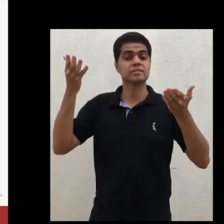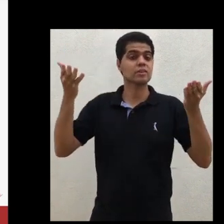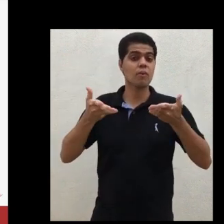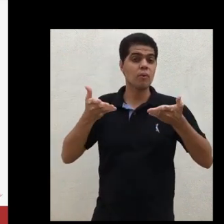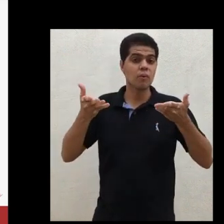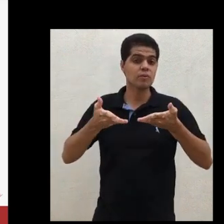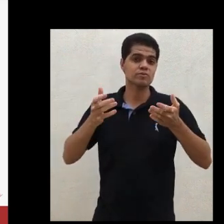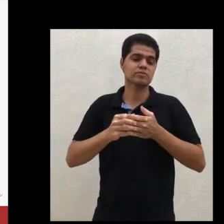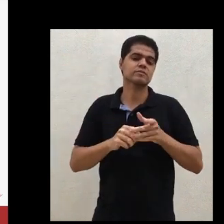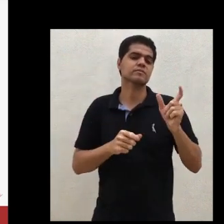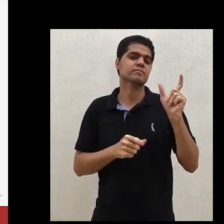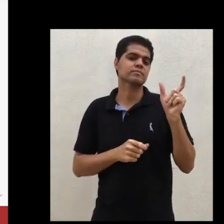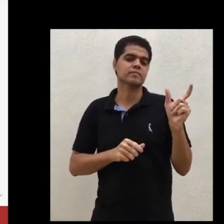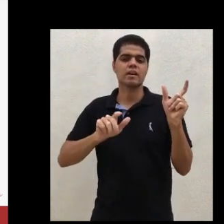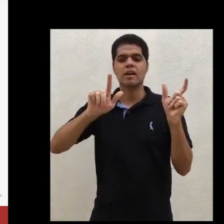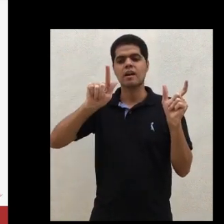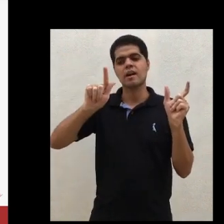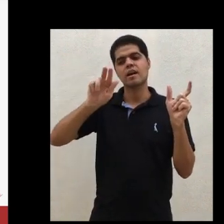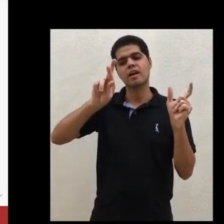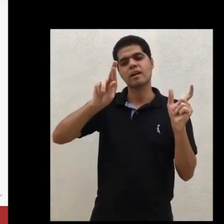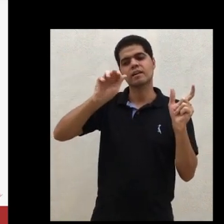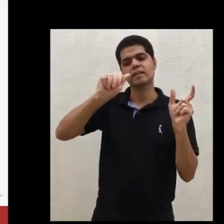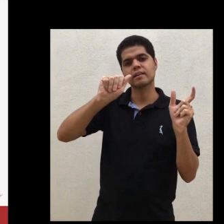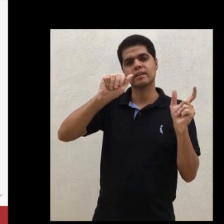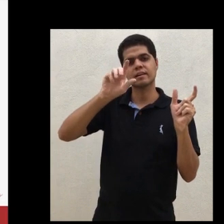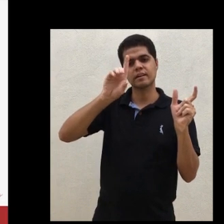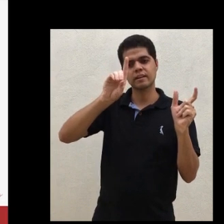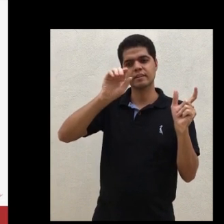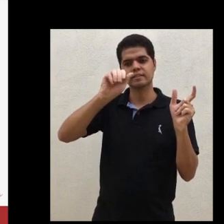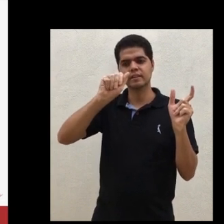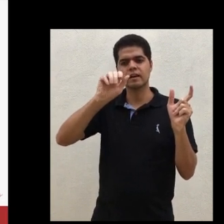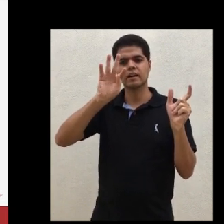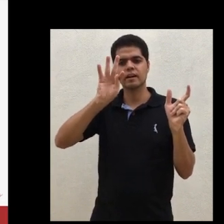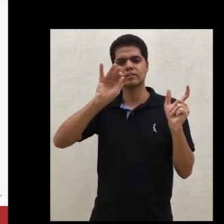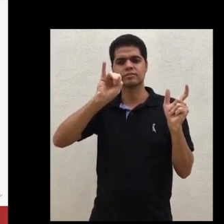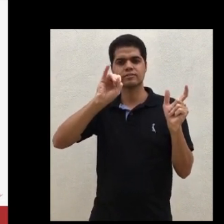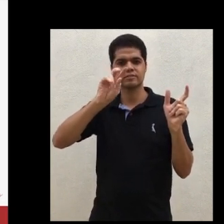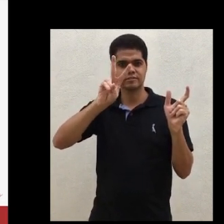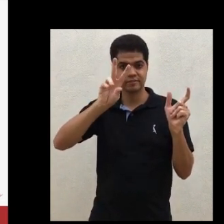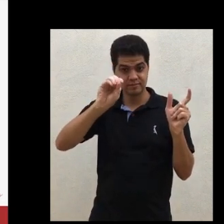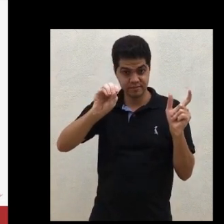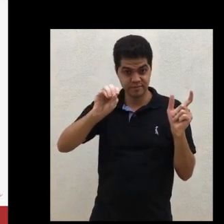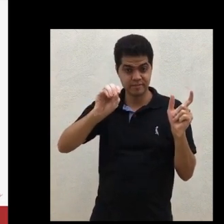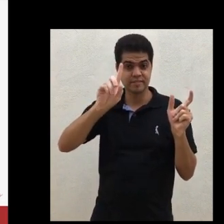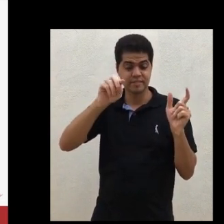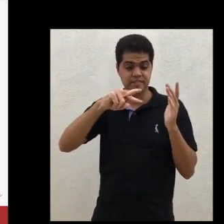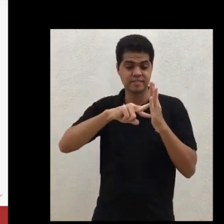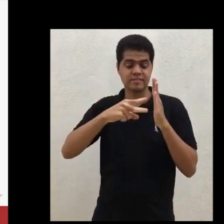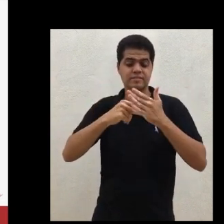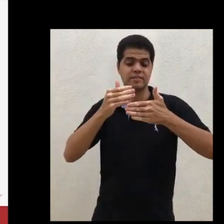gradativamente. Então a palavra-chave em lógica fuzzy é gradativo. Tá?